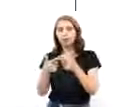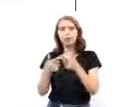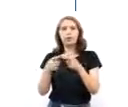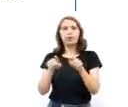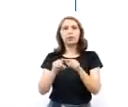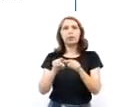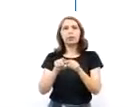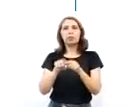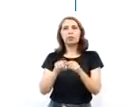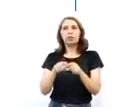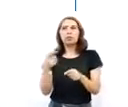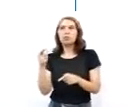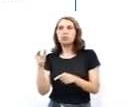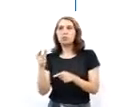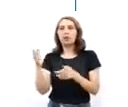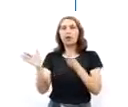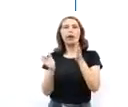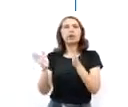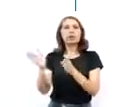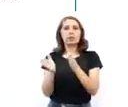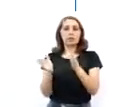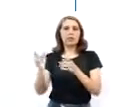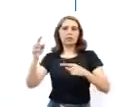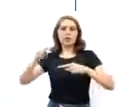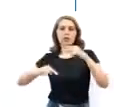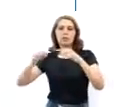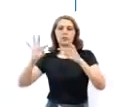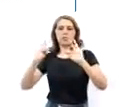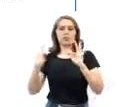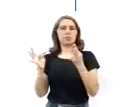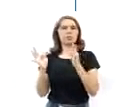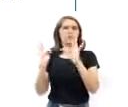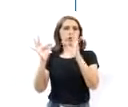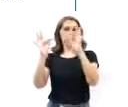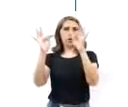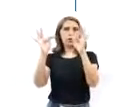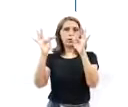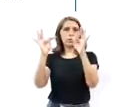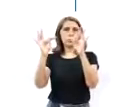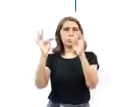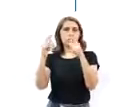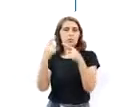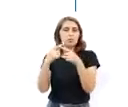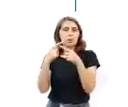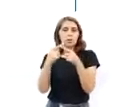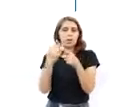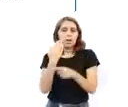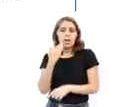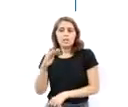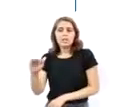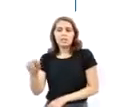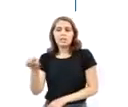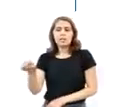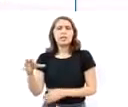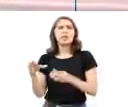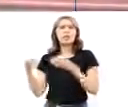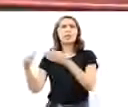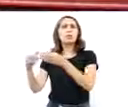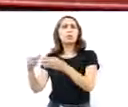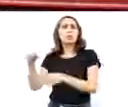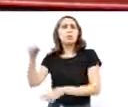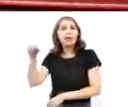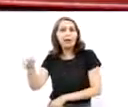Uma outra acentuação foi o acesso aos recursos tecnológicos. Quantas crianças da educação do município têm acesso à